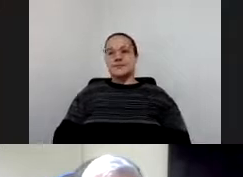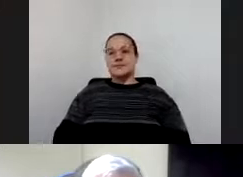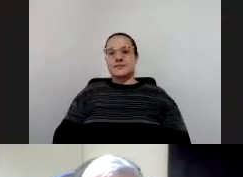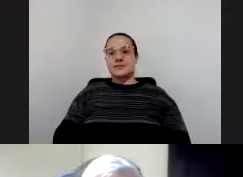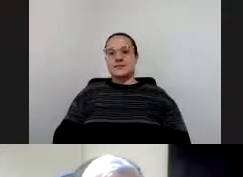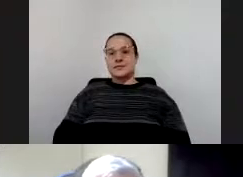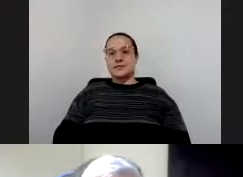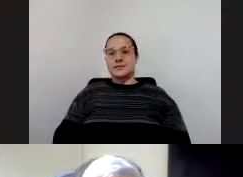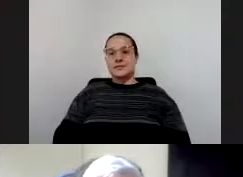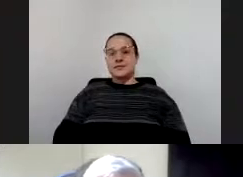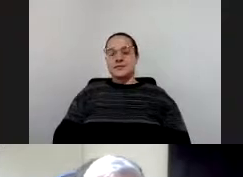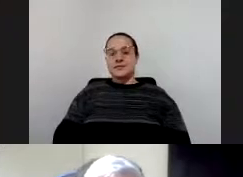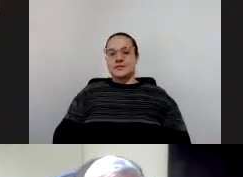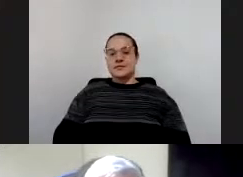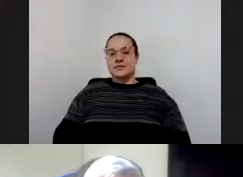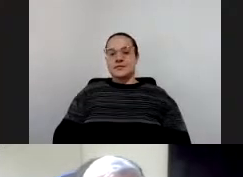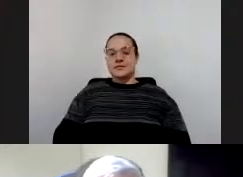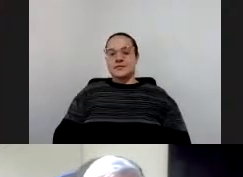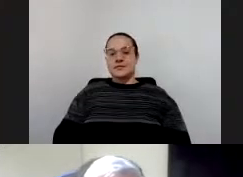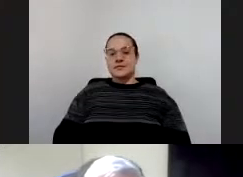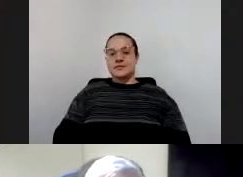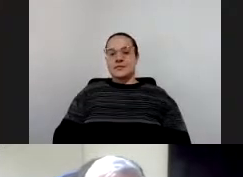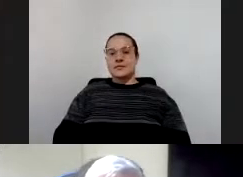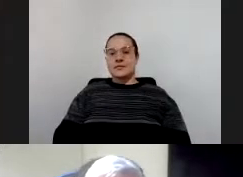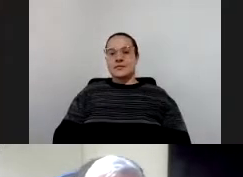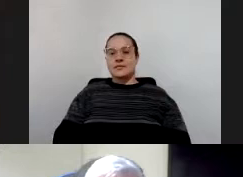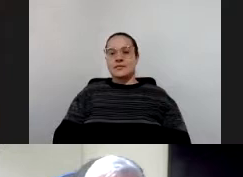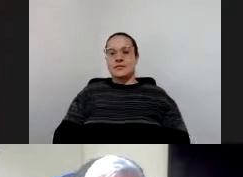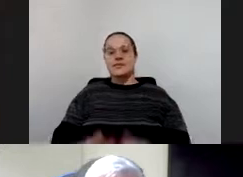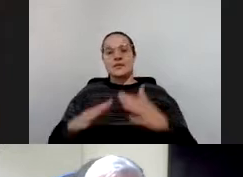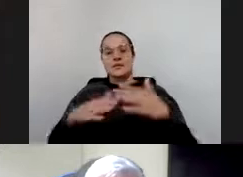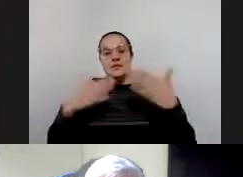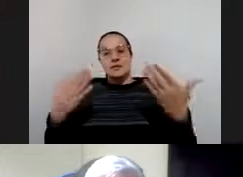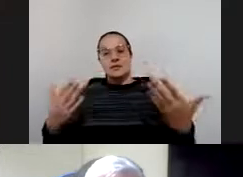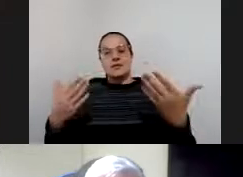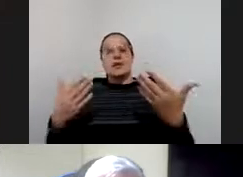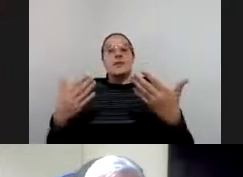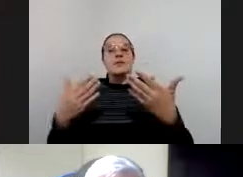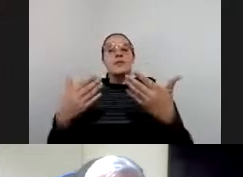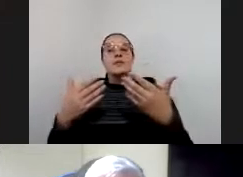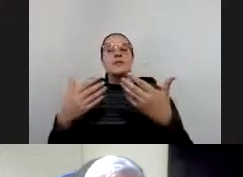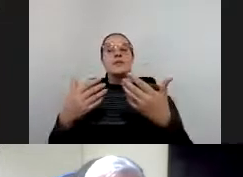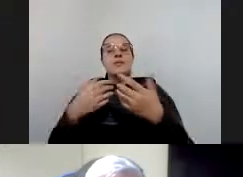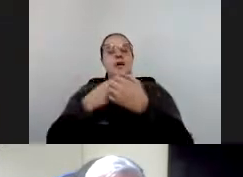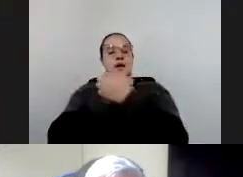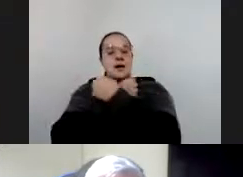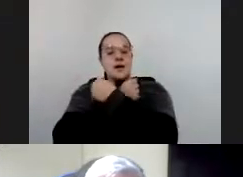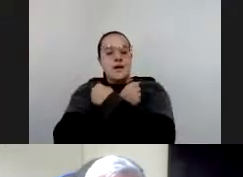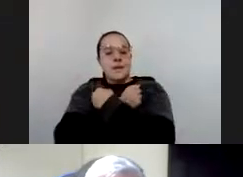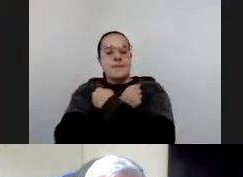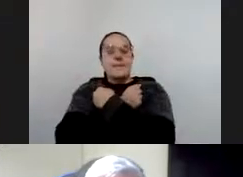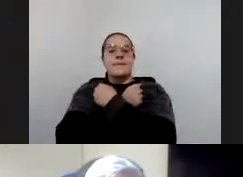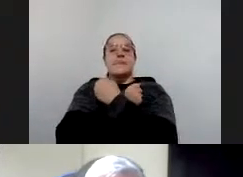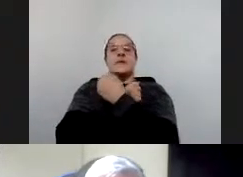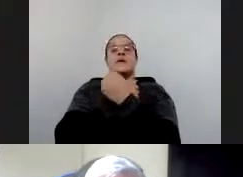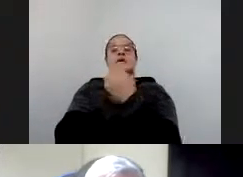O Dal. Presença, abraço. Eu estou agradecendo